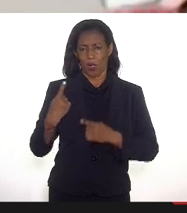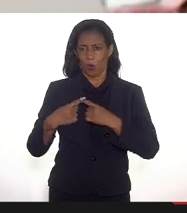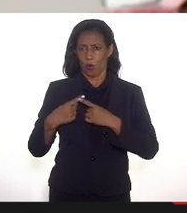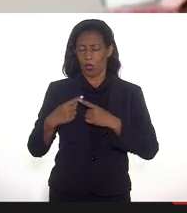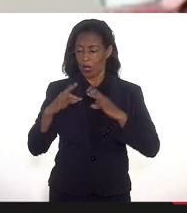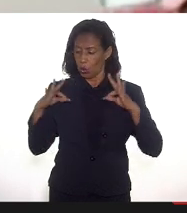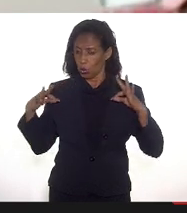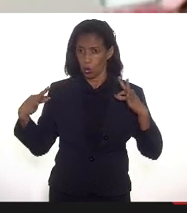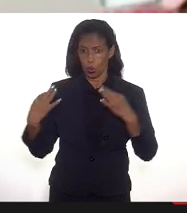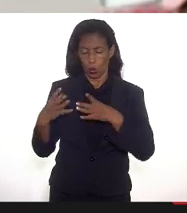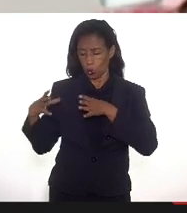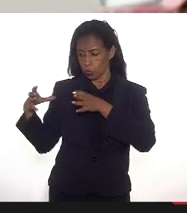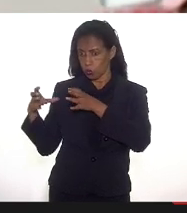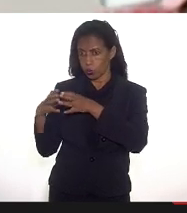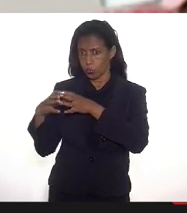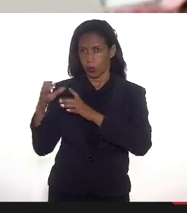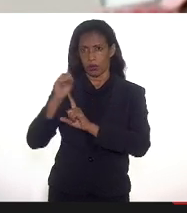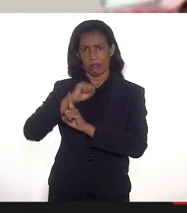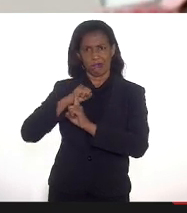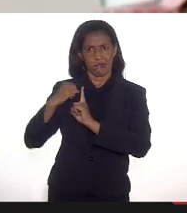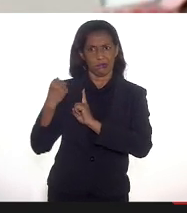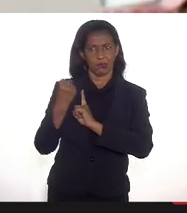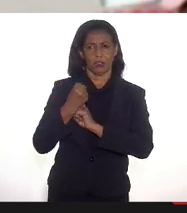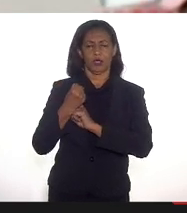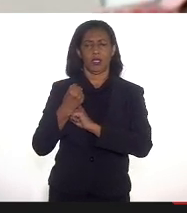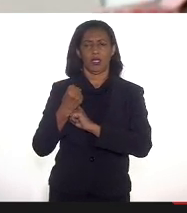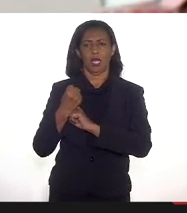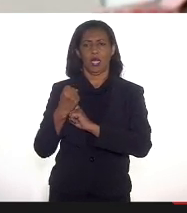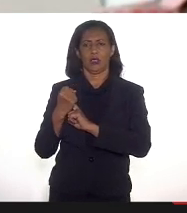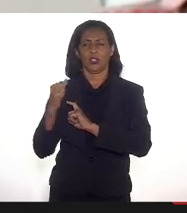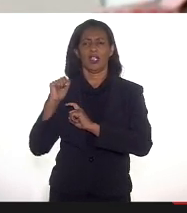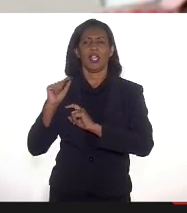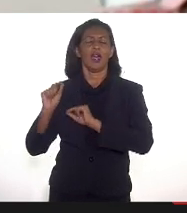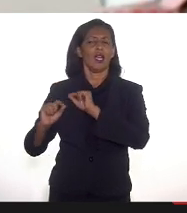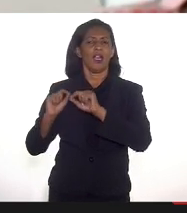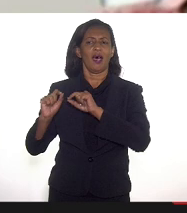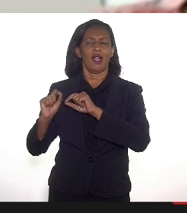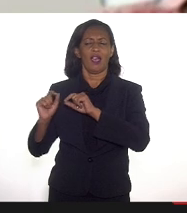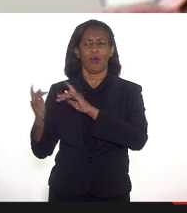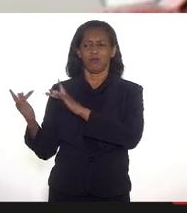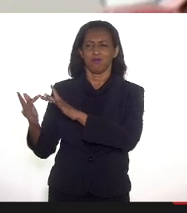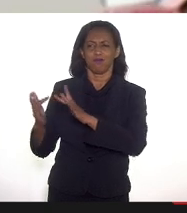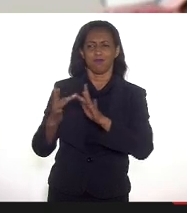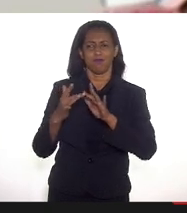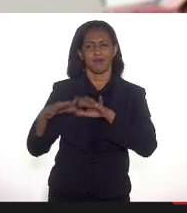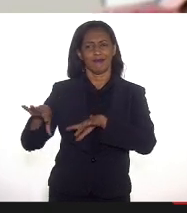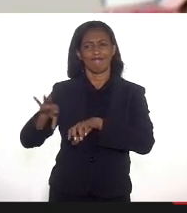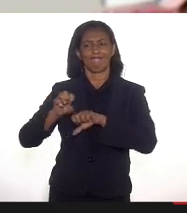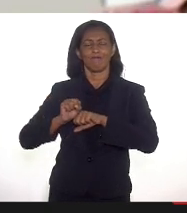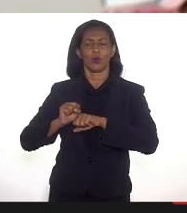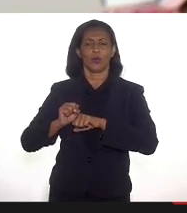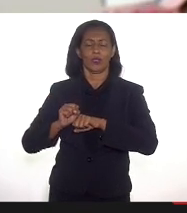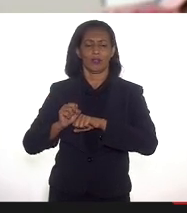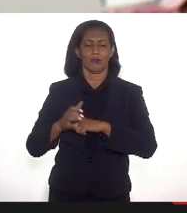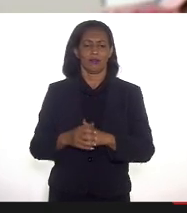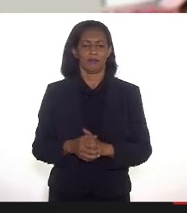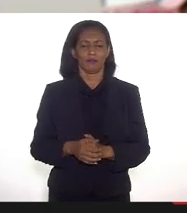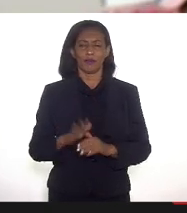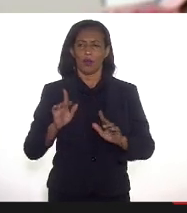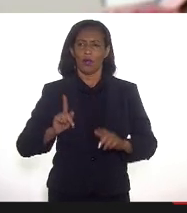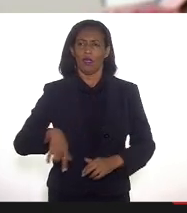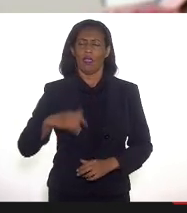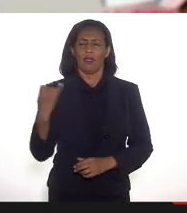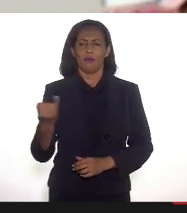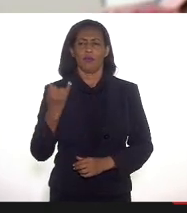e o conjunto da sociedade aos maiores riscos de contágio. Entretanto, a gente acha fundamental que se pense, né,